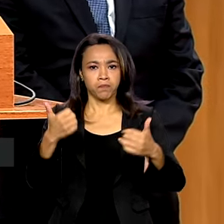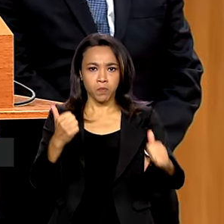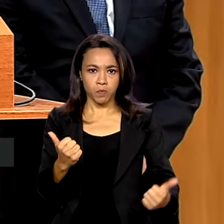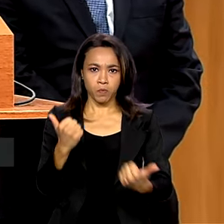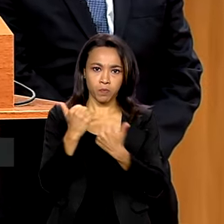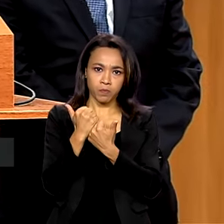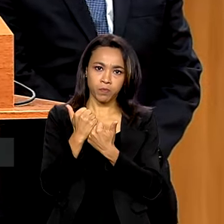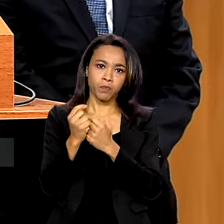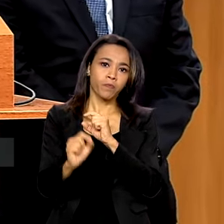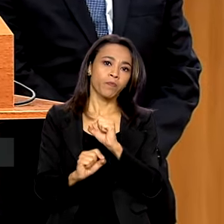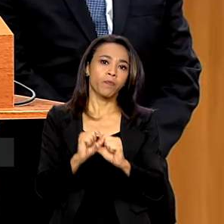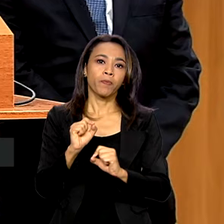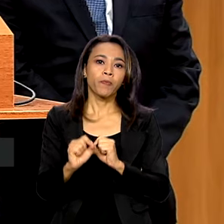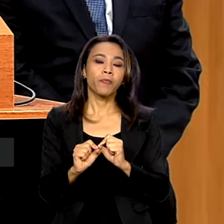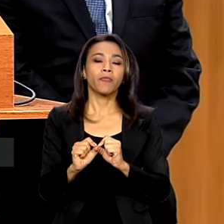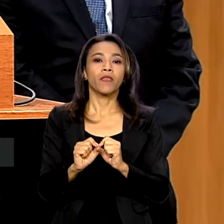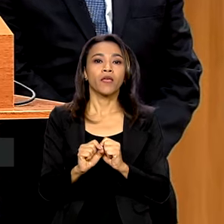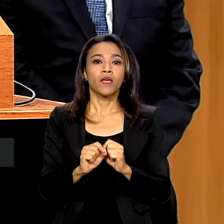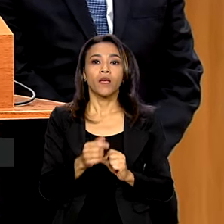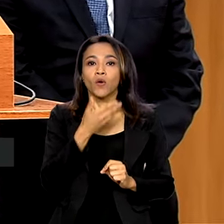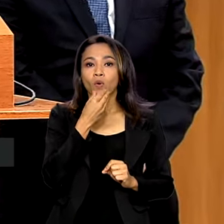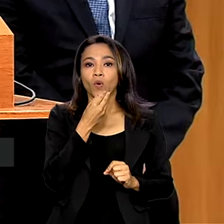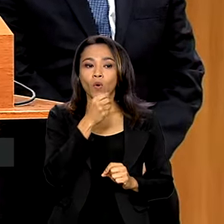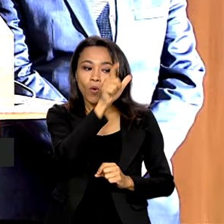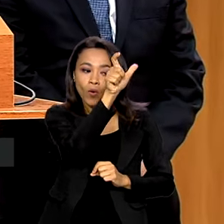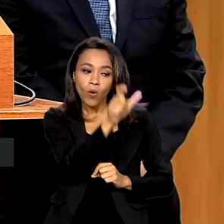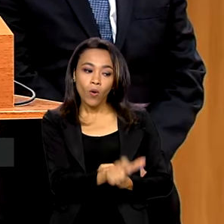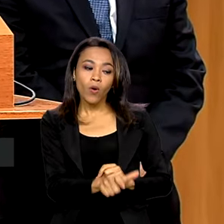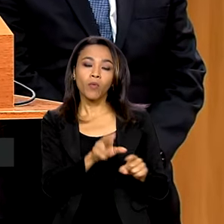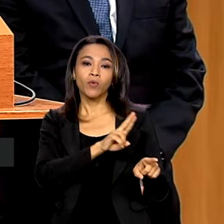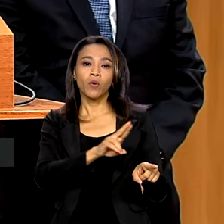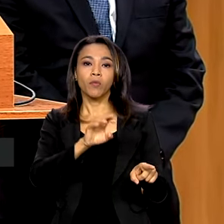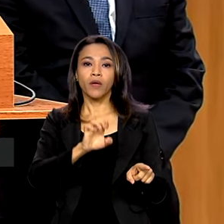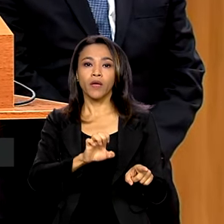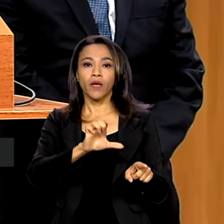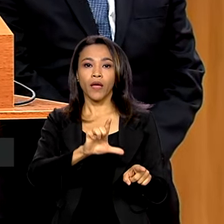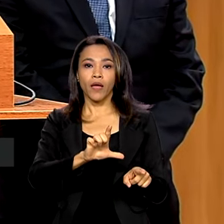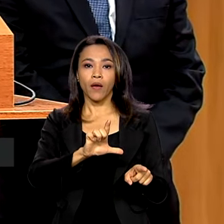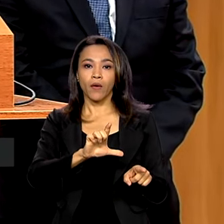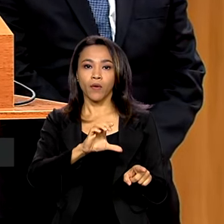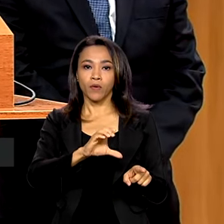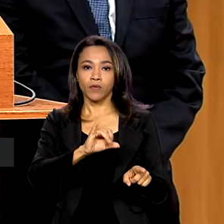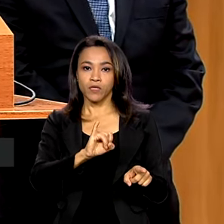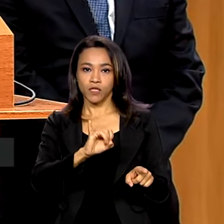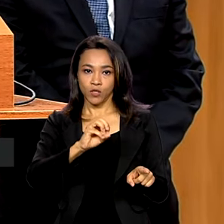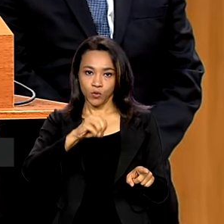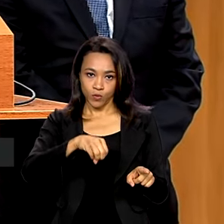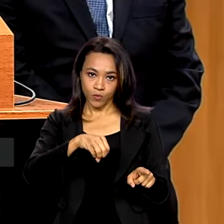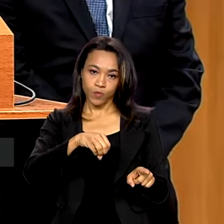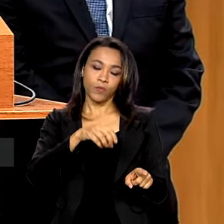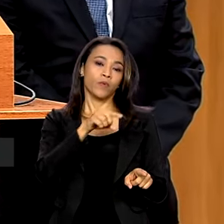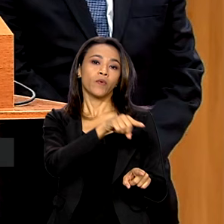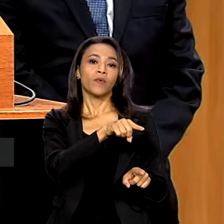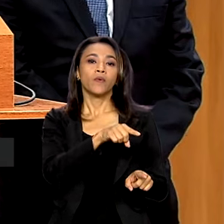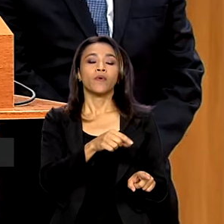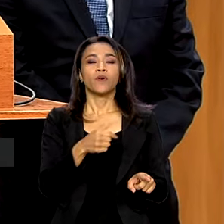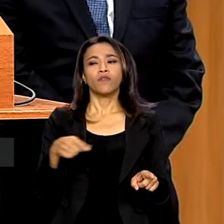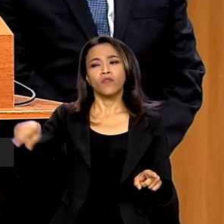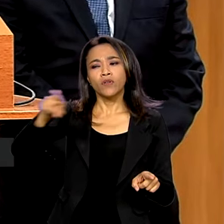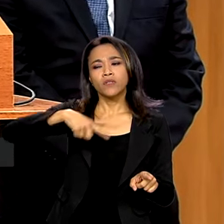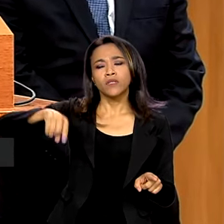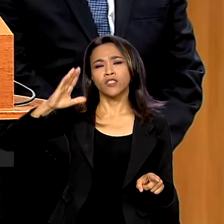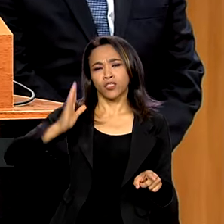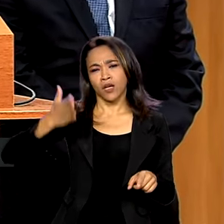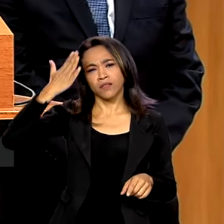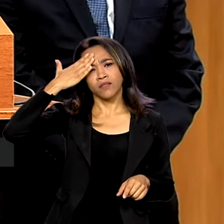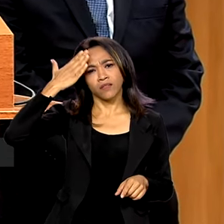premiada do senhor Elcio Queiroz. Como todas as senhoras e os senhores